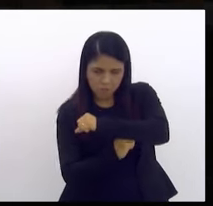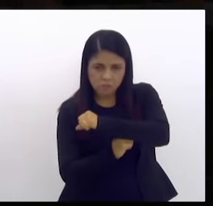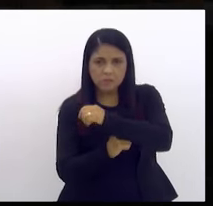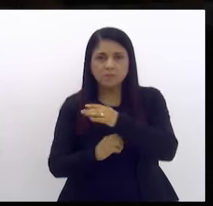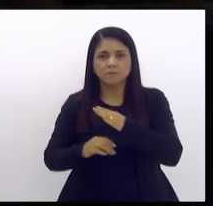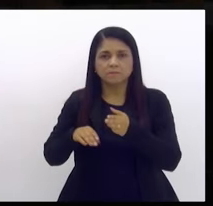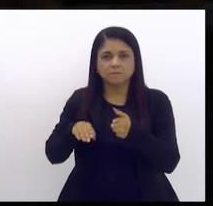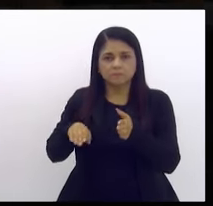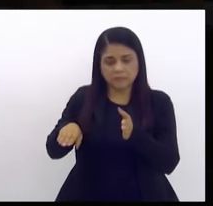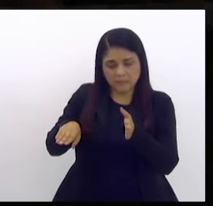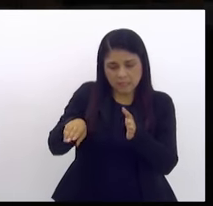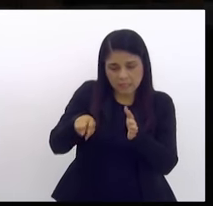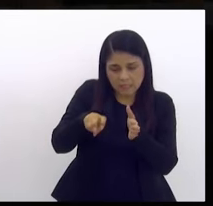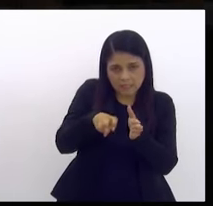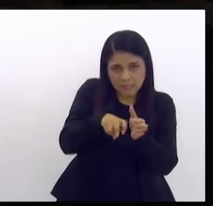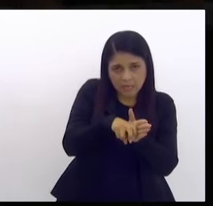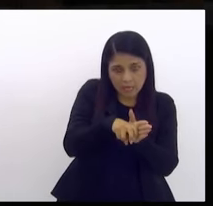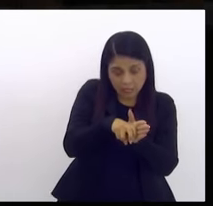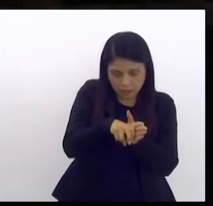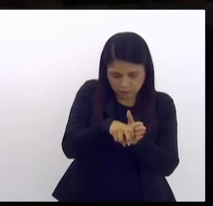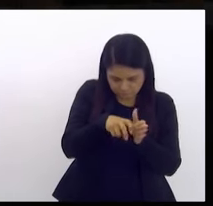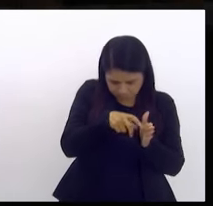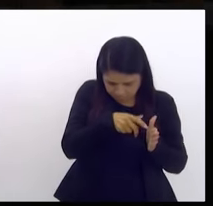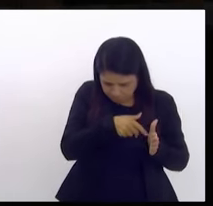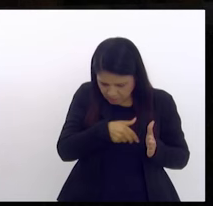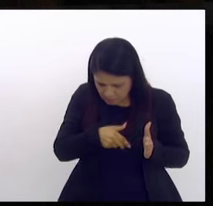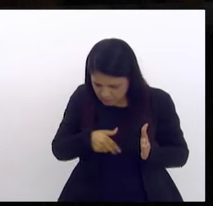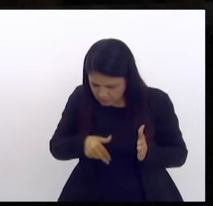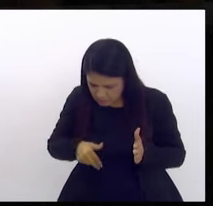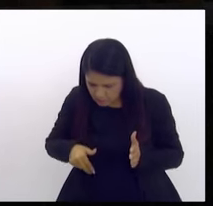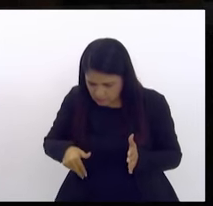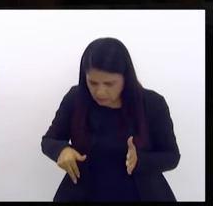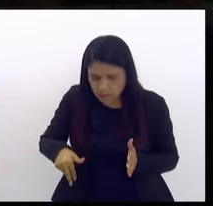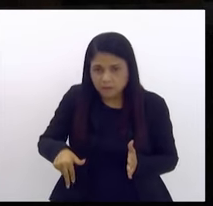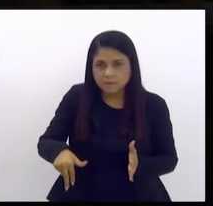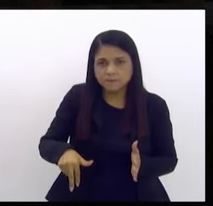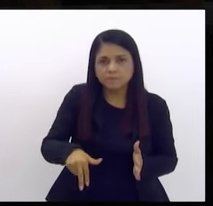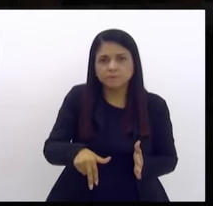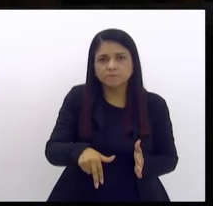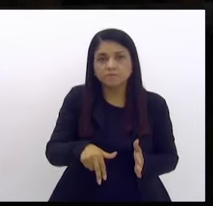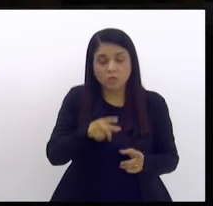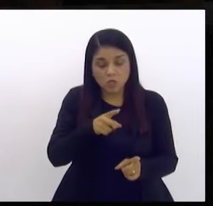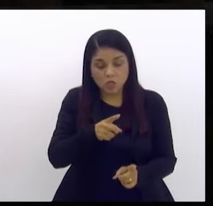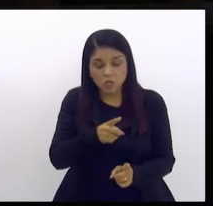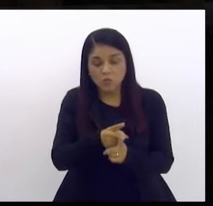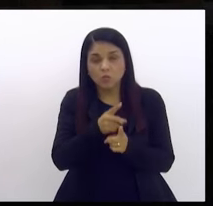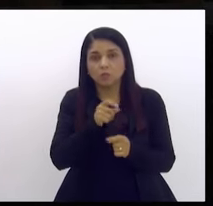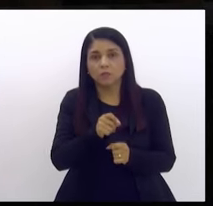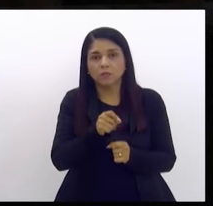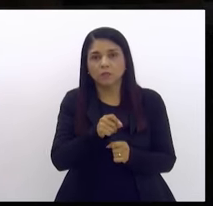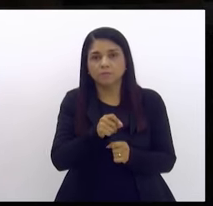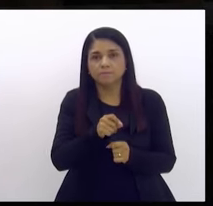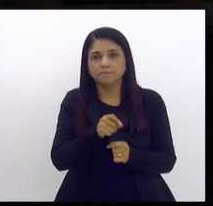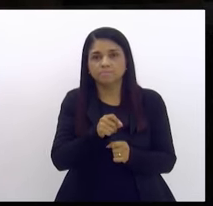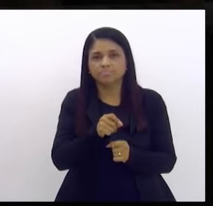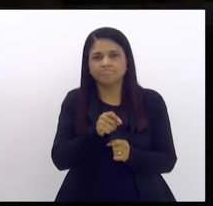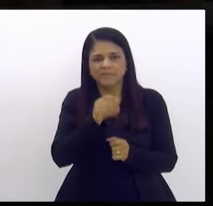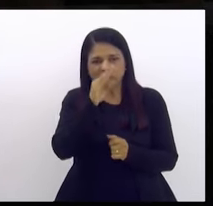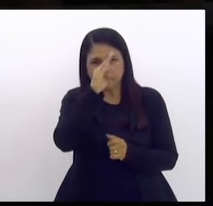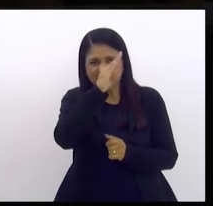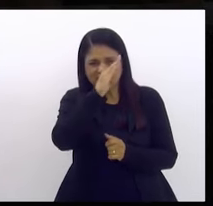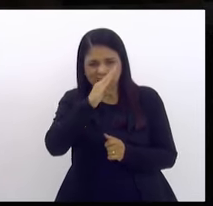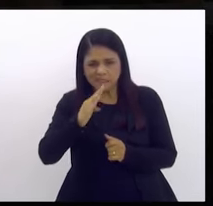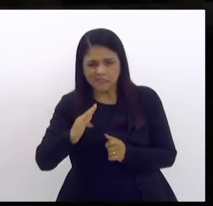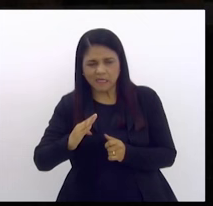subterrânea. Aí eu desço lá na garagem, eu encontro uma trinca